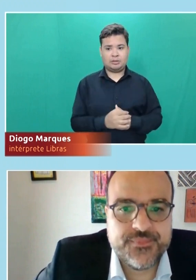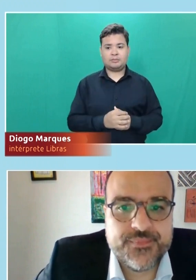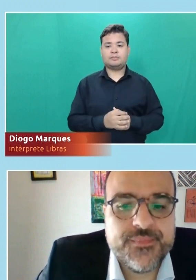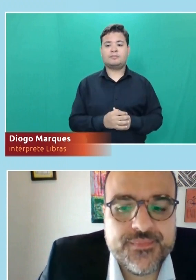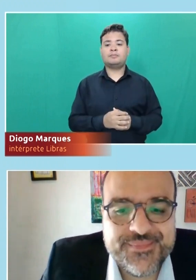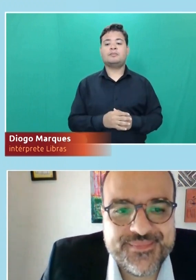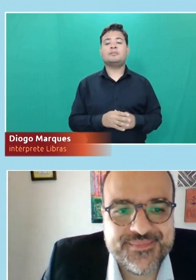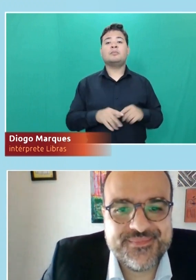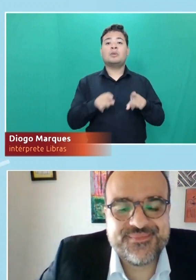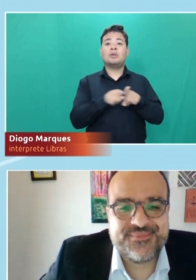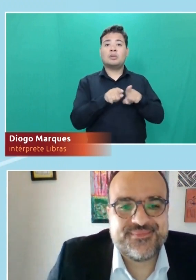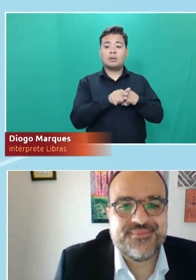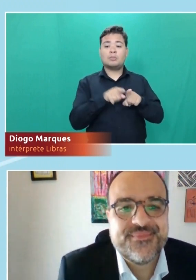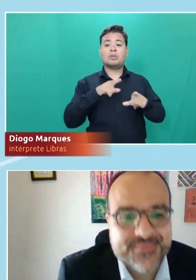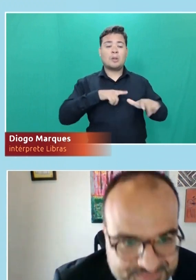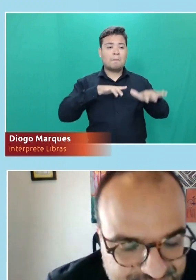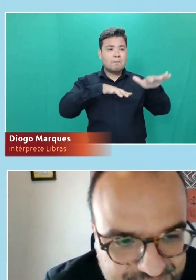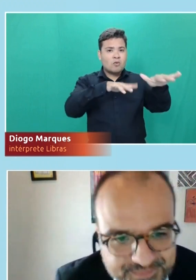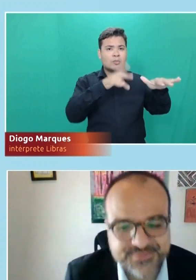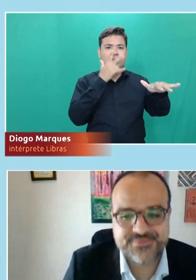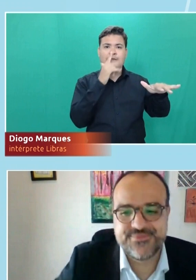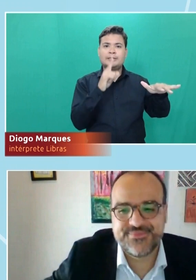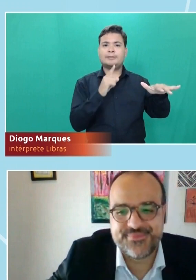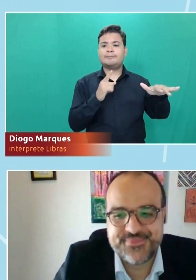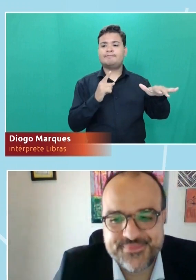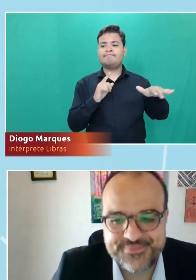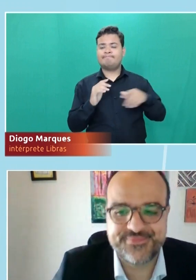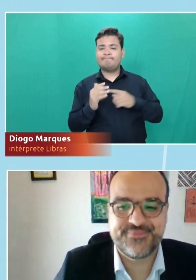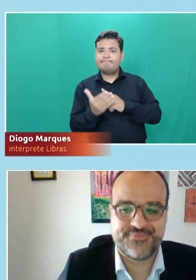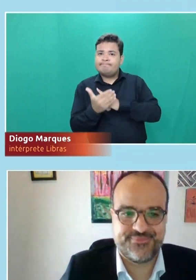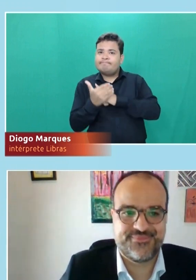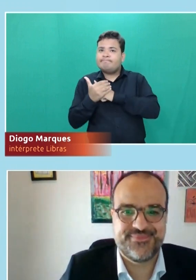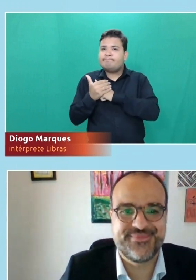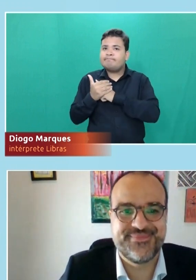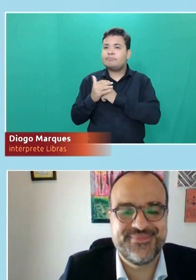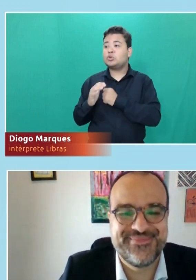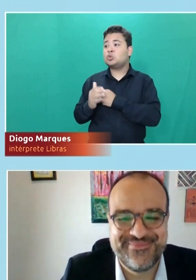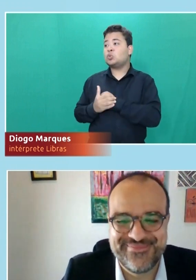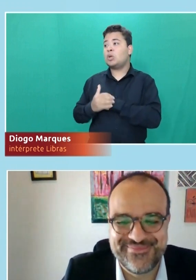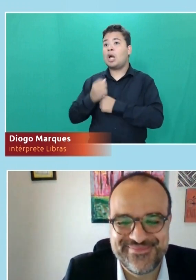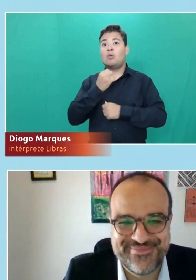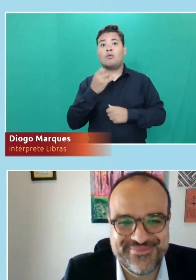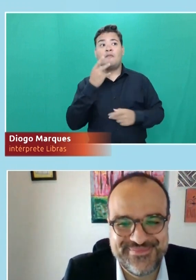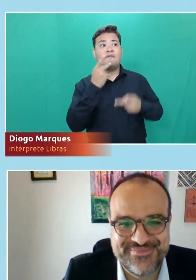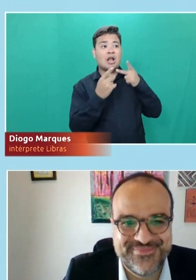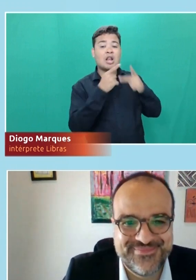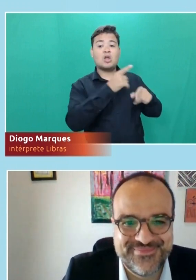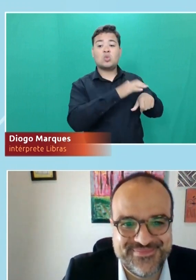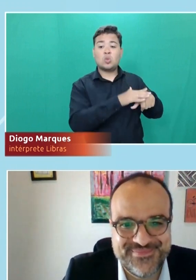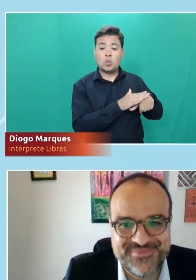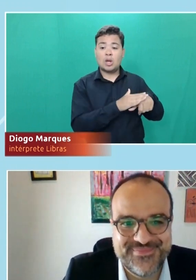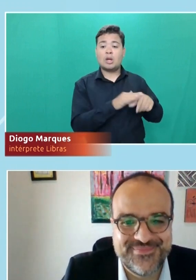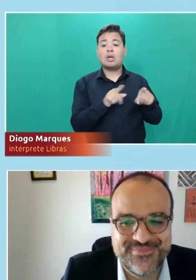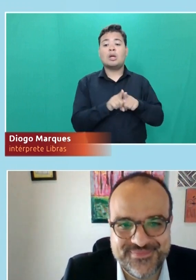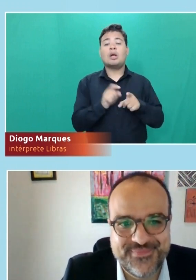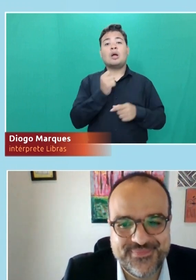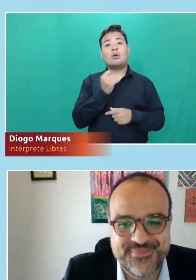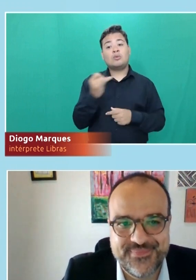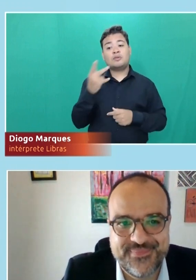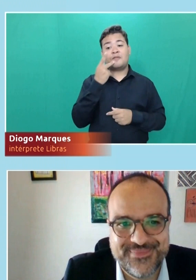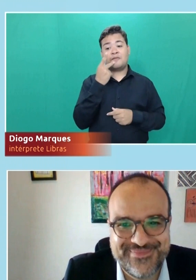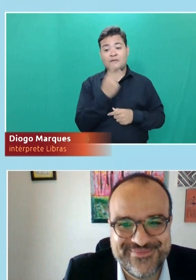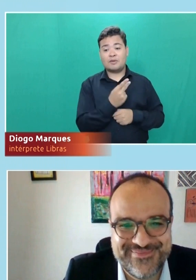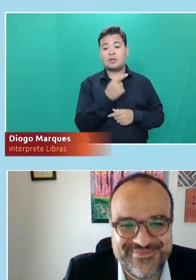né, desse movimento inicialmente, está recluso, muitos dizem que está doente, já chegaram a aventar por aí que estaria